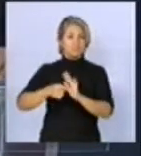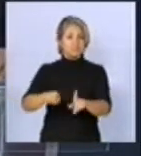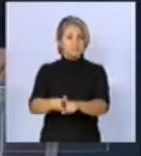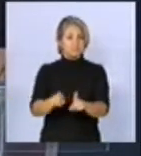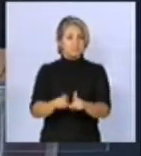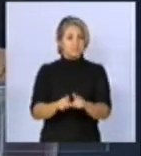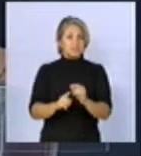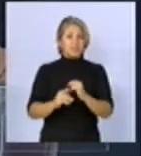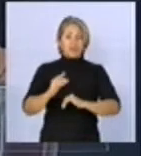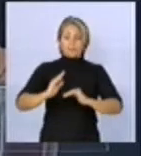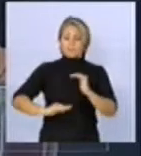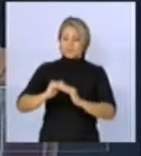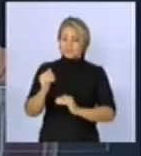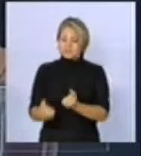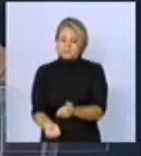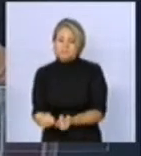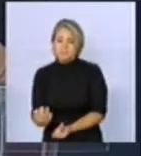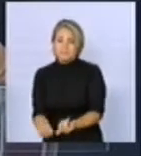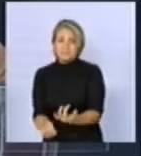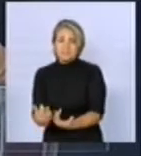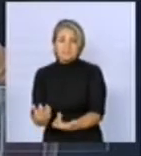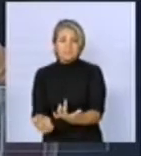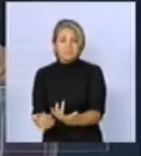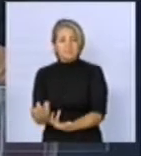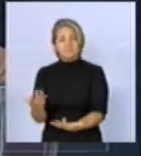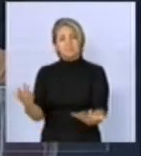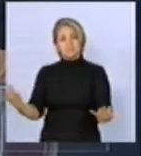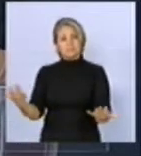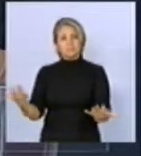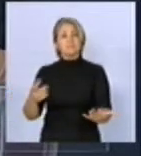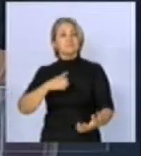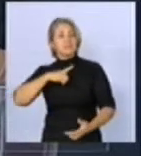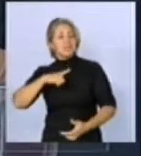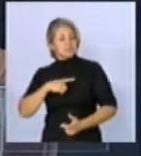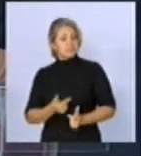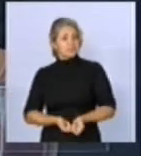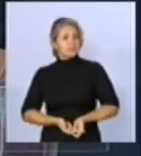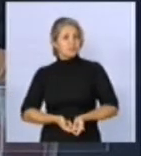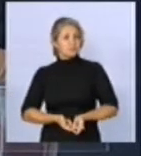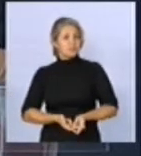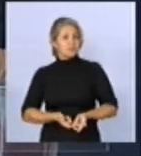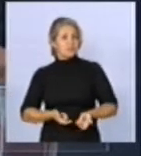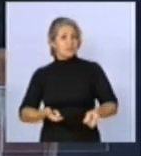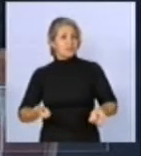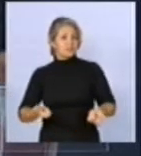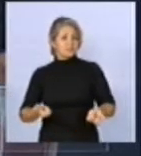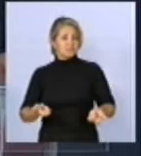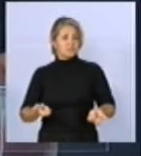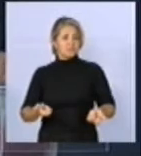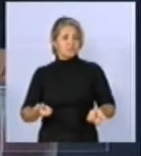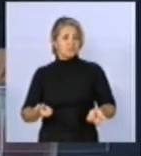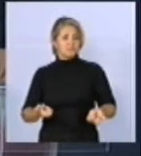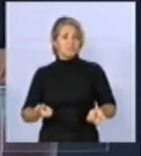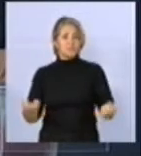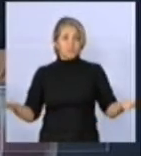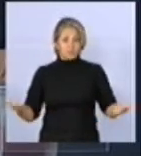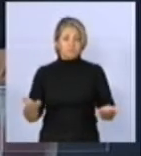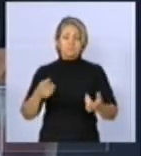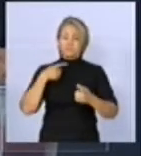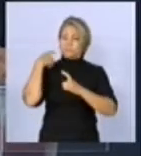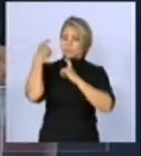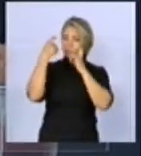Rastro a prática da queimada com uma grande e o presente